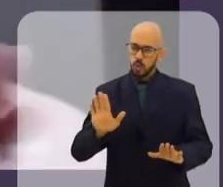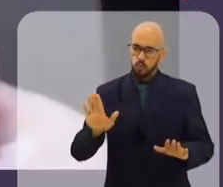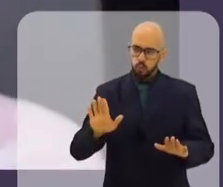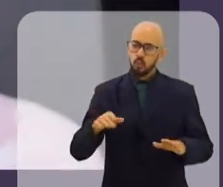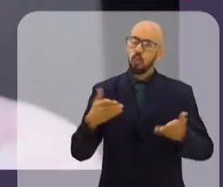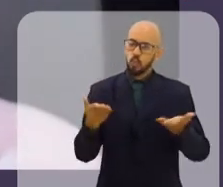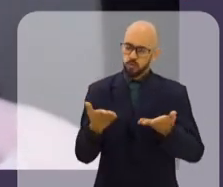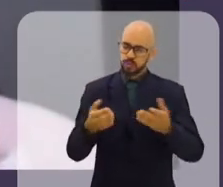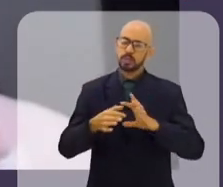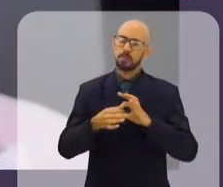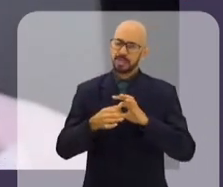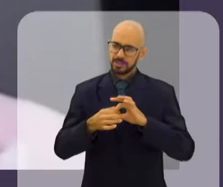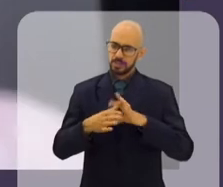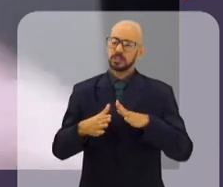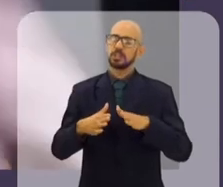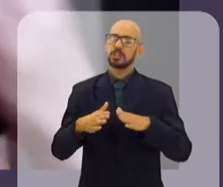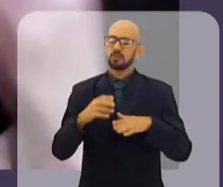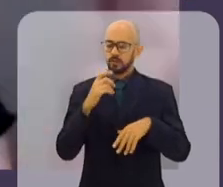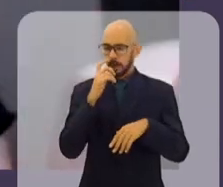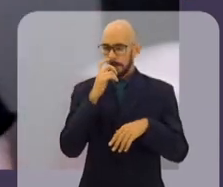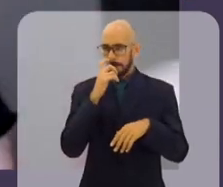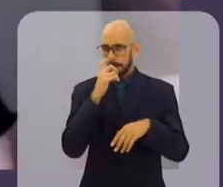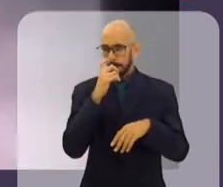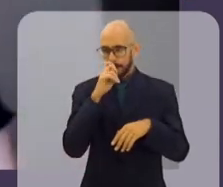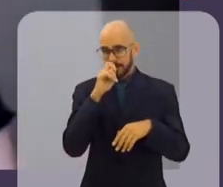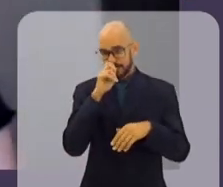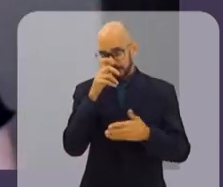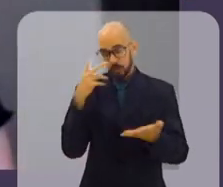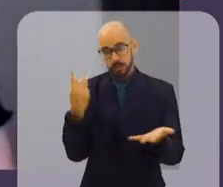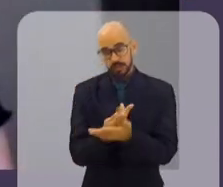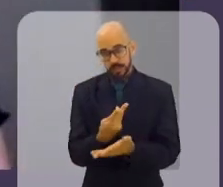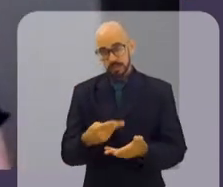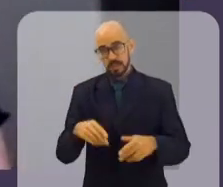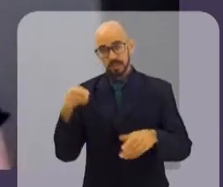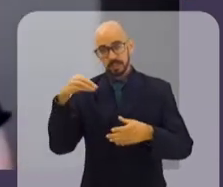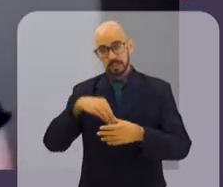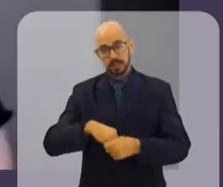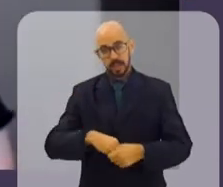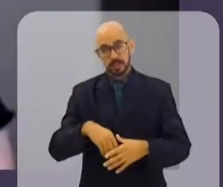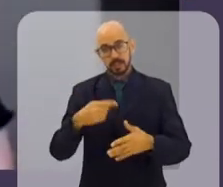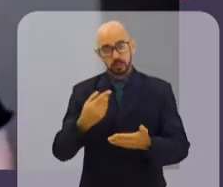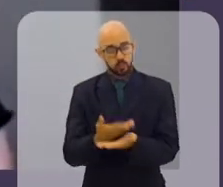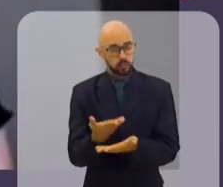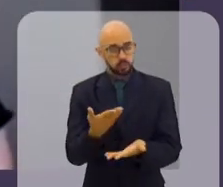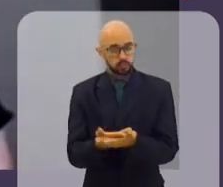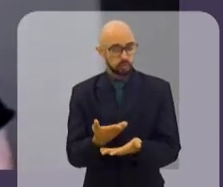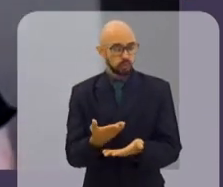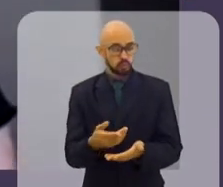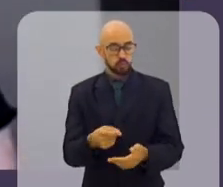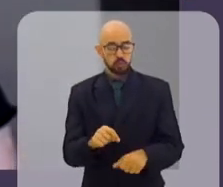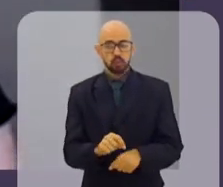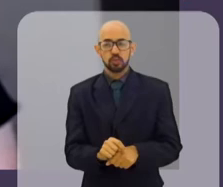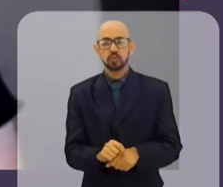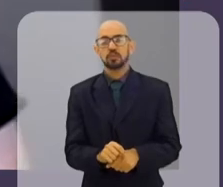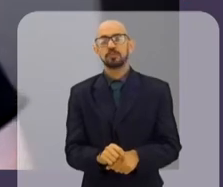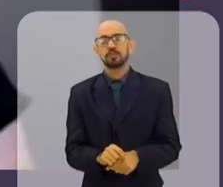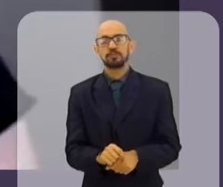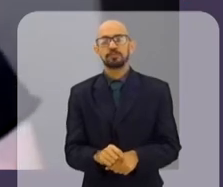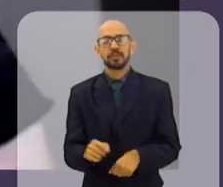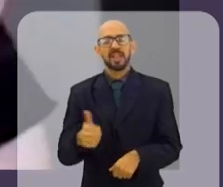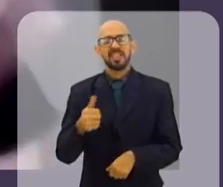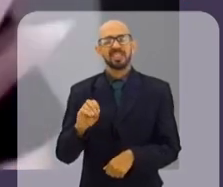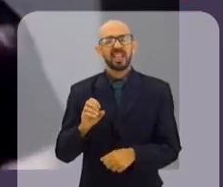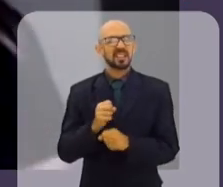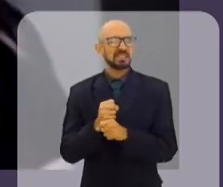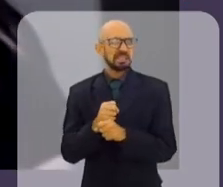de abertura para que esse debate ocorra e para que essas vozes possam entrar dentro desses trabalhos, como a Andréia estava falando. E aí, lembrando, sei lá, acho